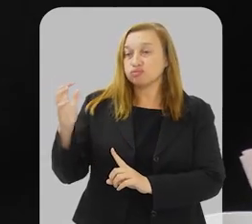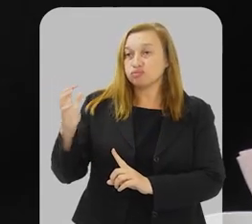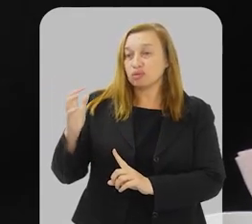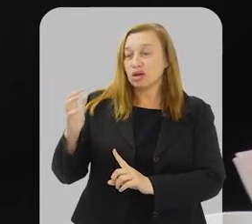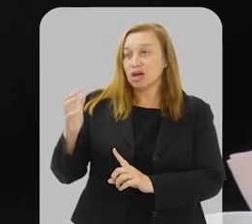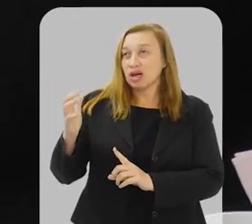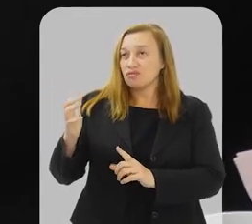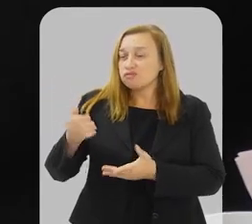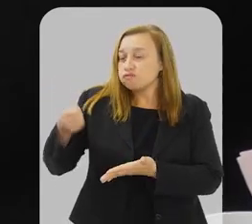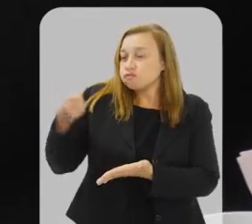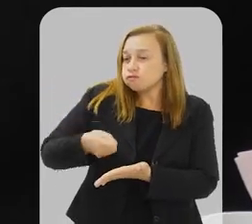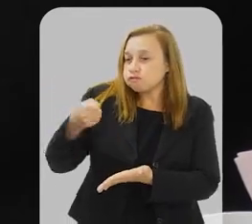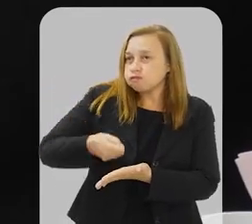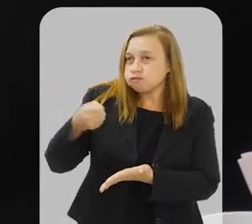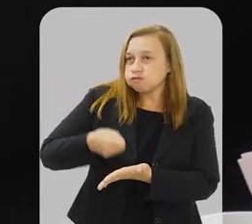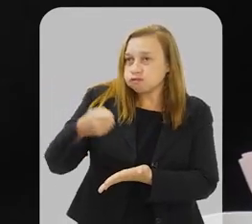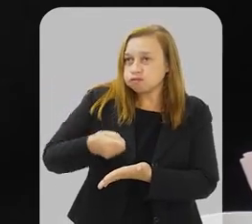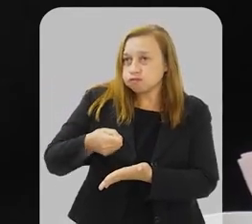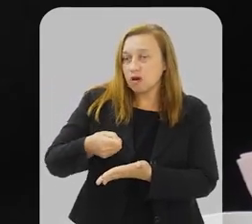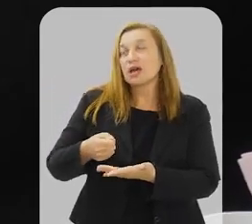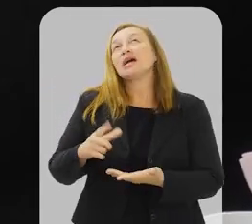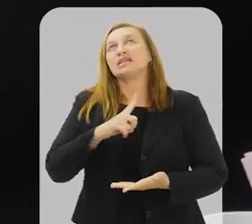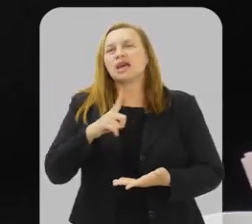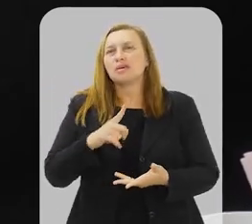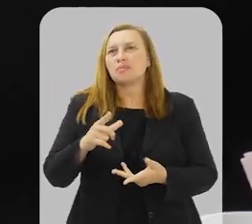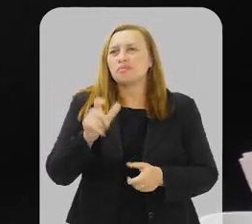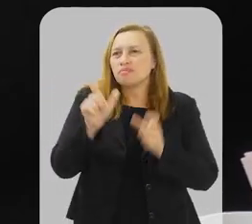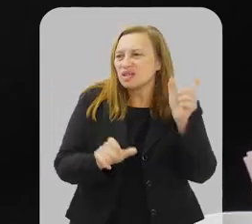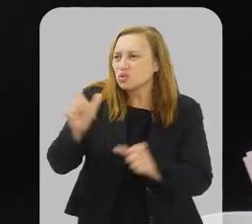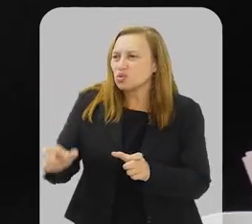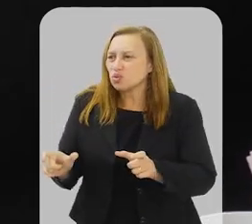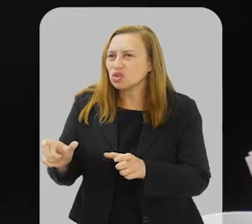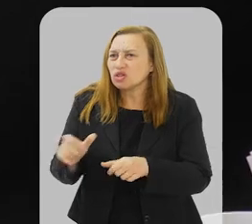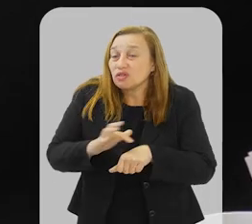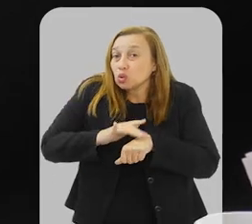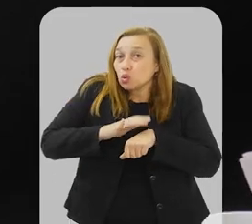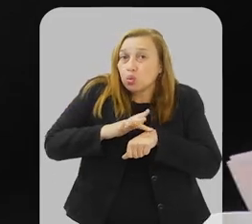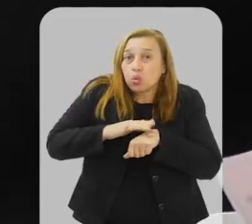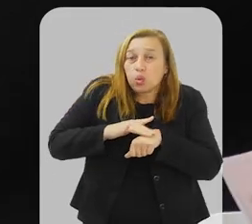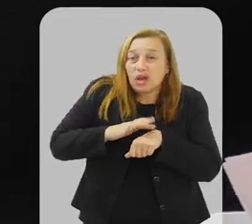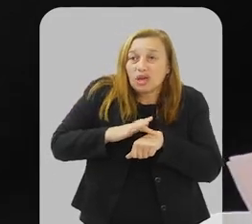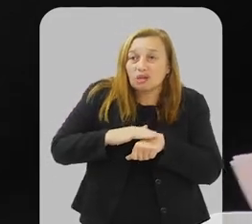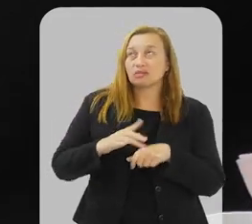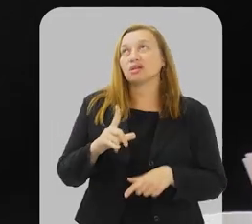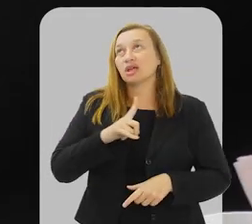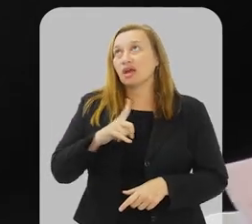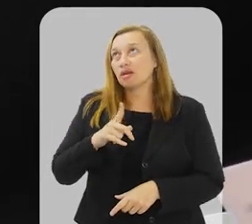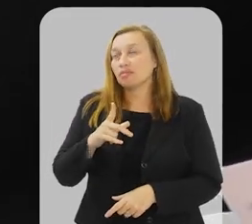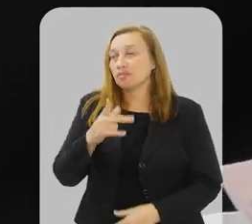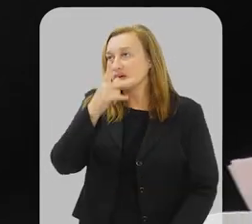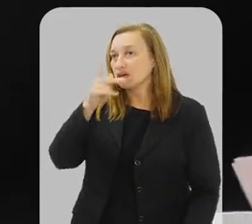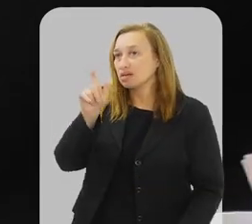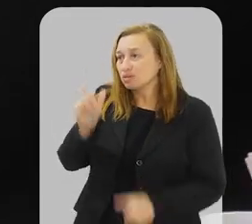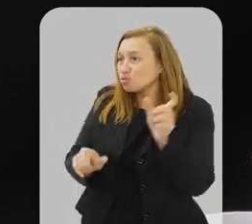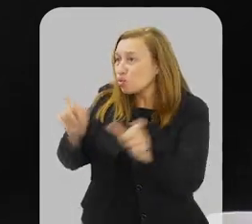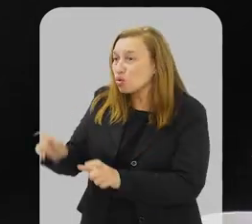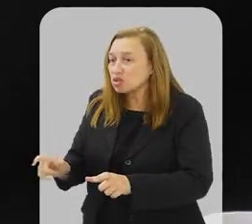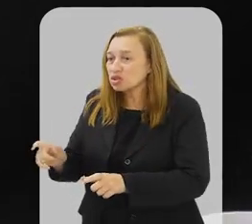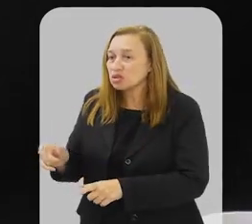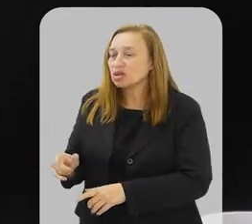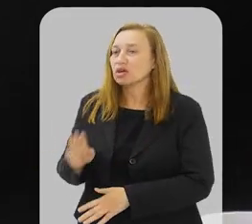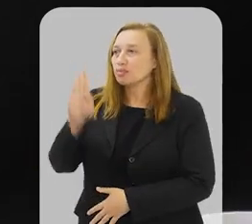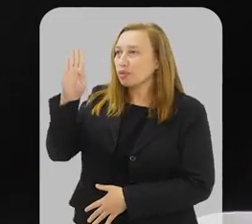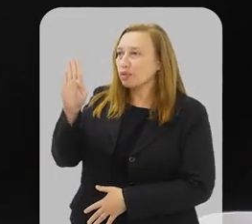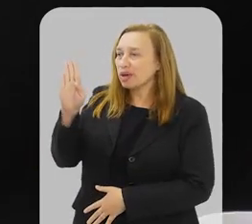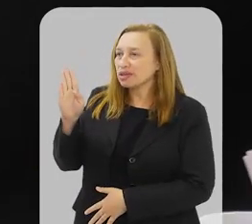é exigido tem gente que adoece nesse processo tem gente que que promete coisas e não cumpre